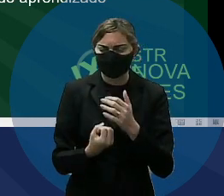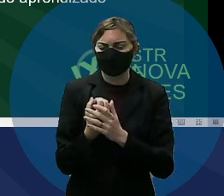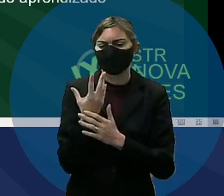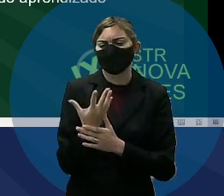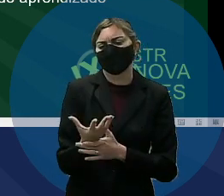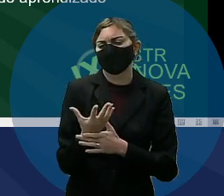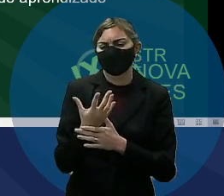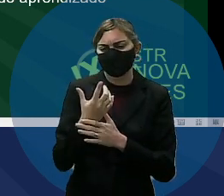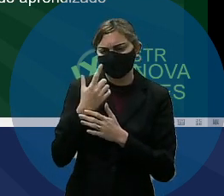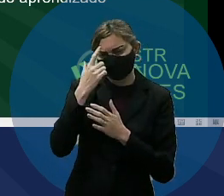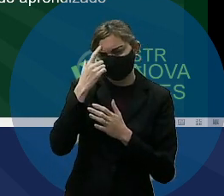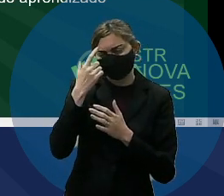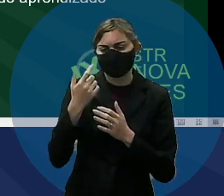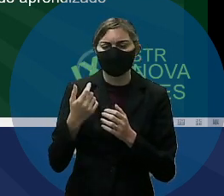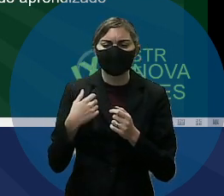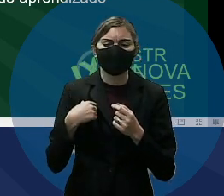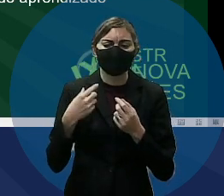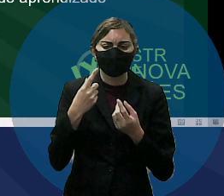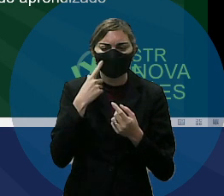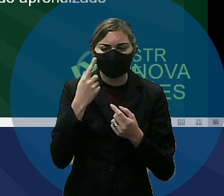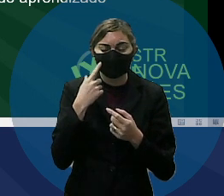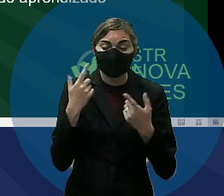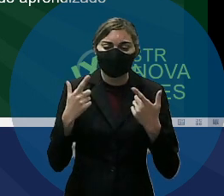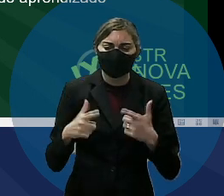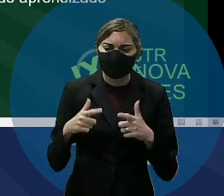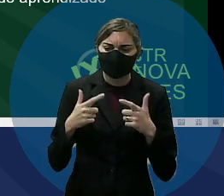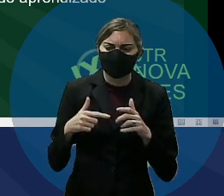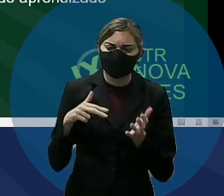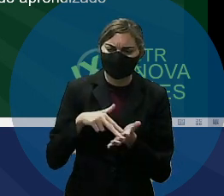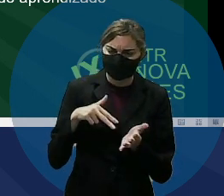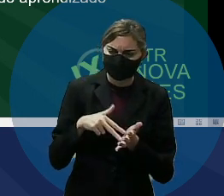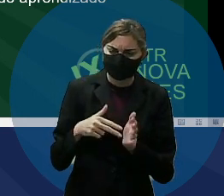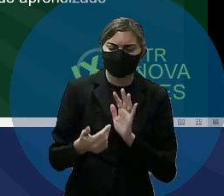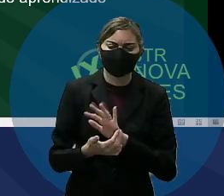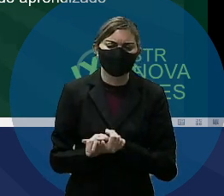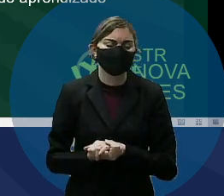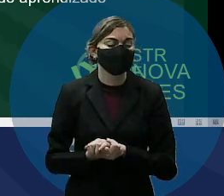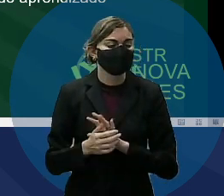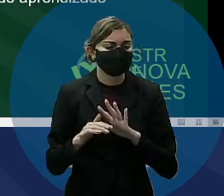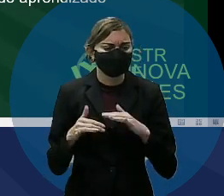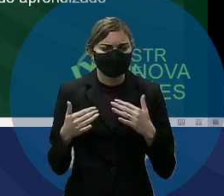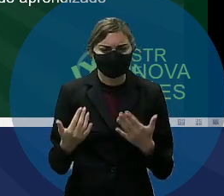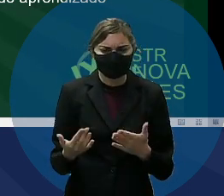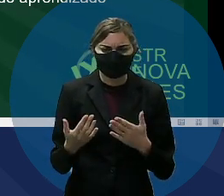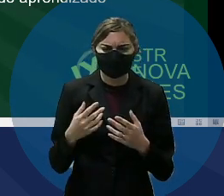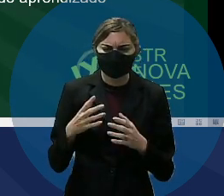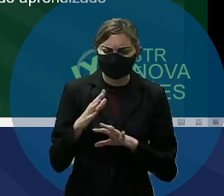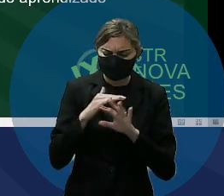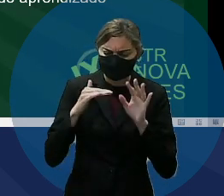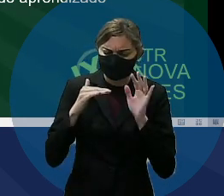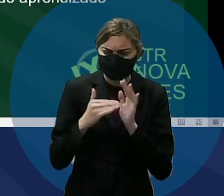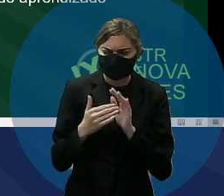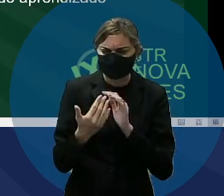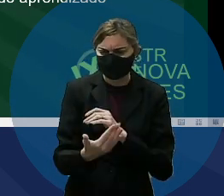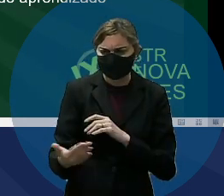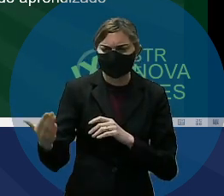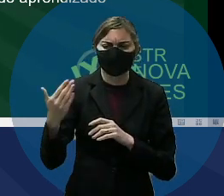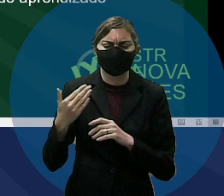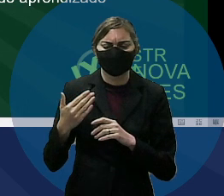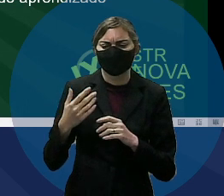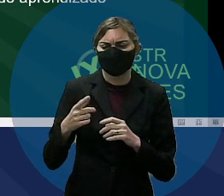forma remota, a gente até então não estava ainda presencial. E com todo esse aparato, a